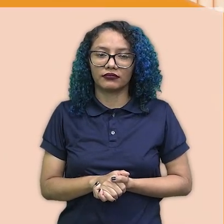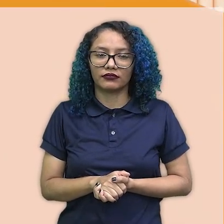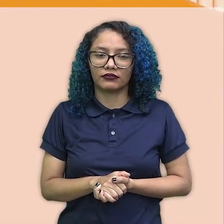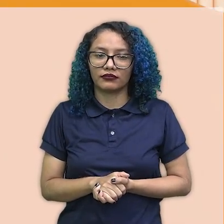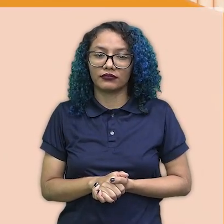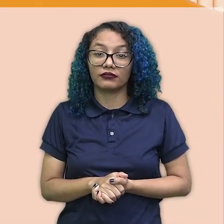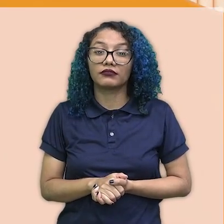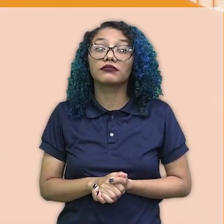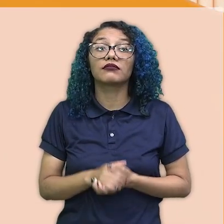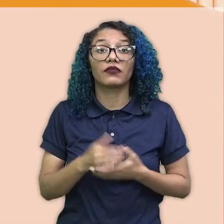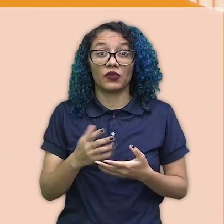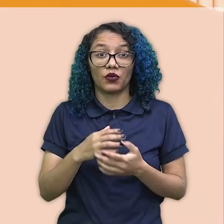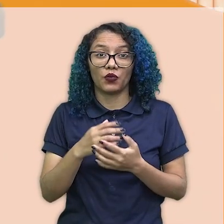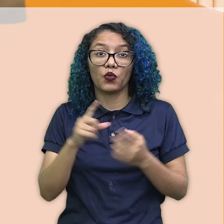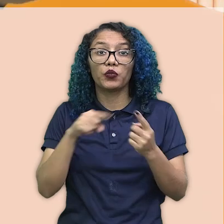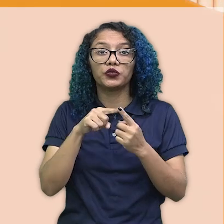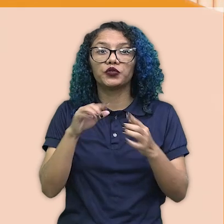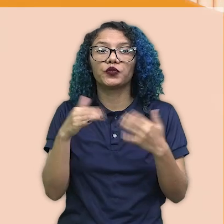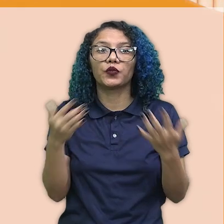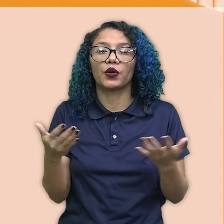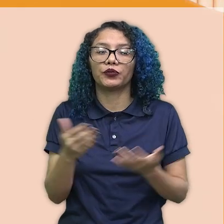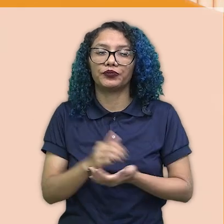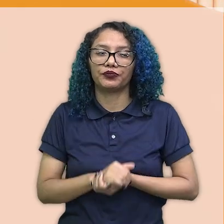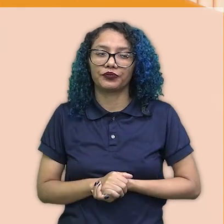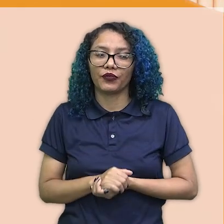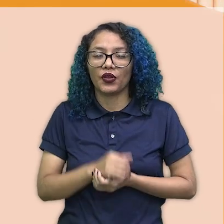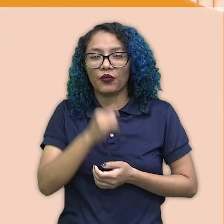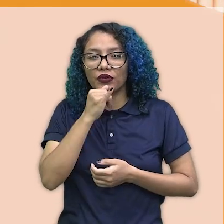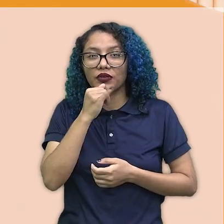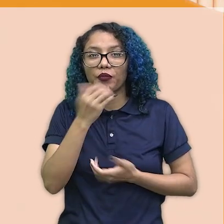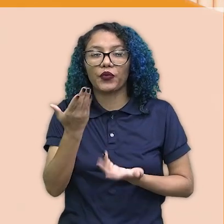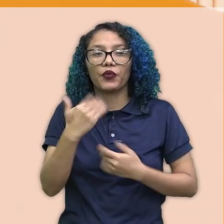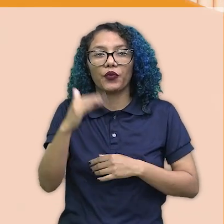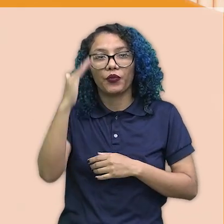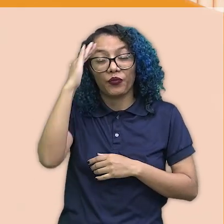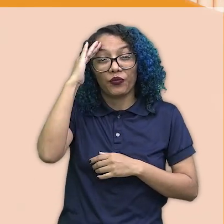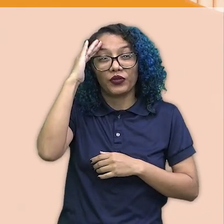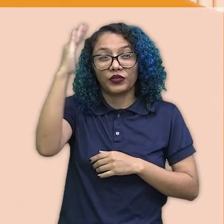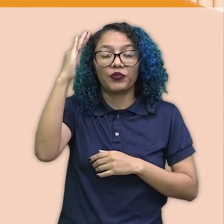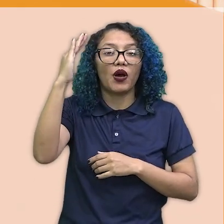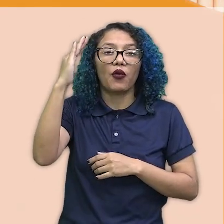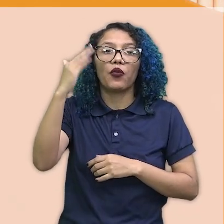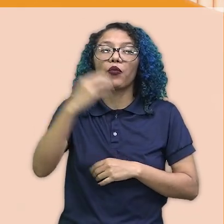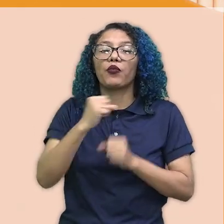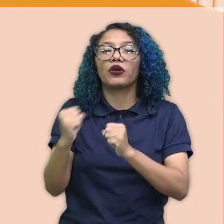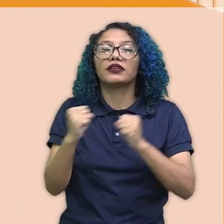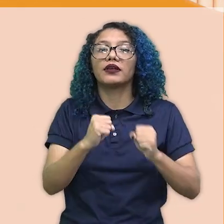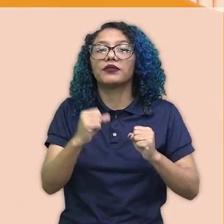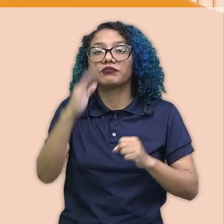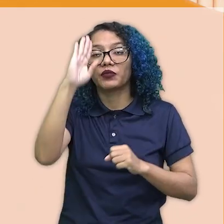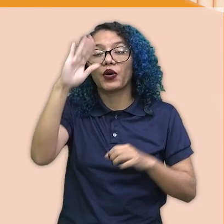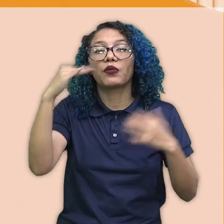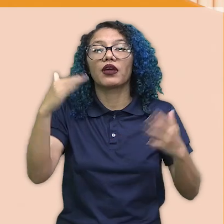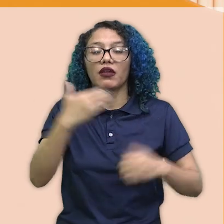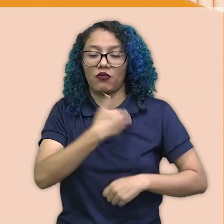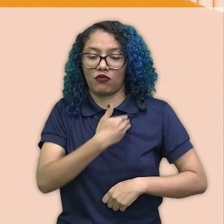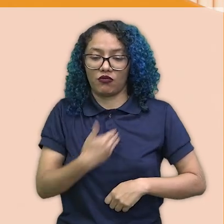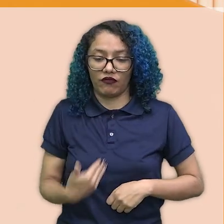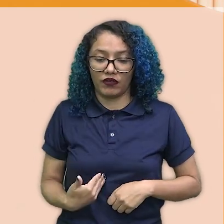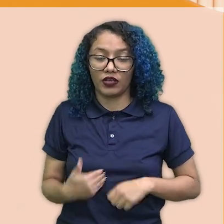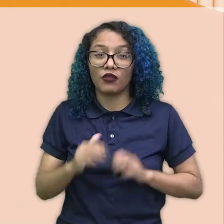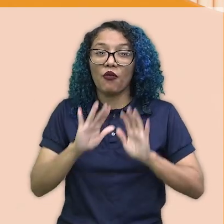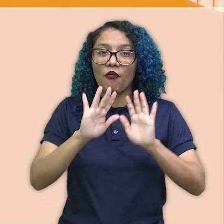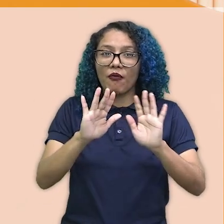A ideia é justamente essa. Nós temos o macro, o Estado estar ali controlando tudo, né? Mas